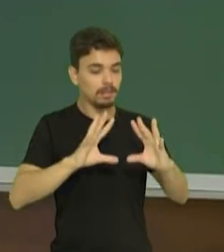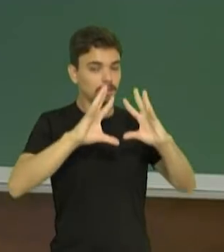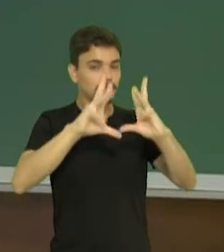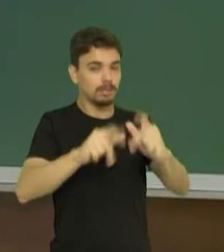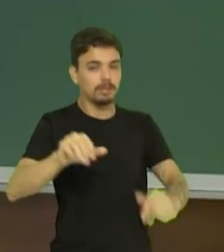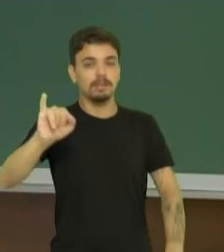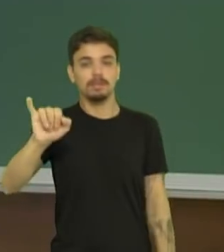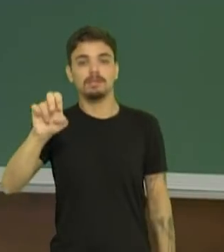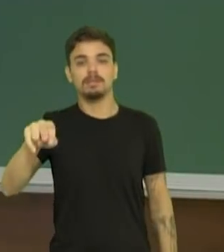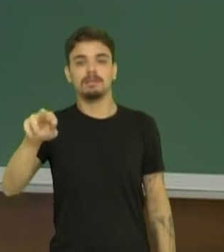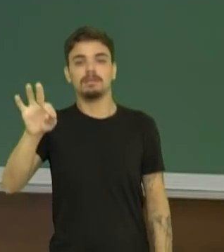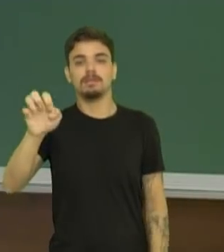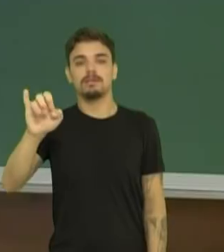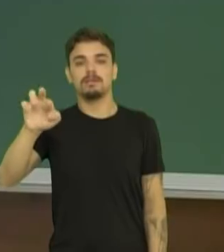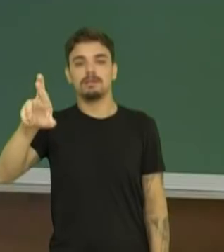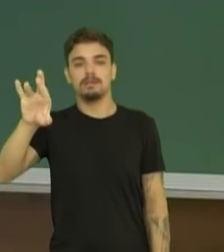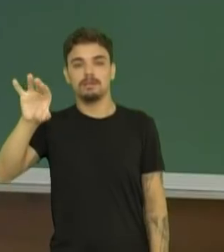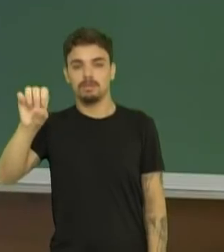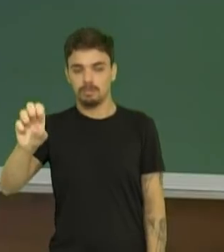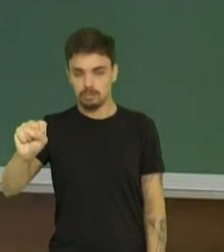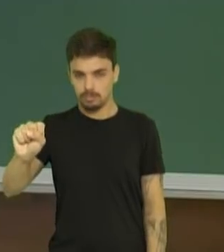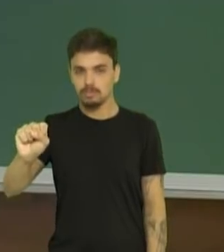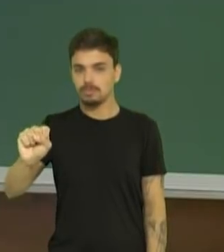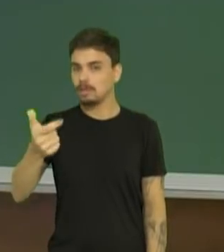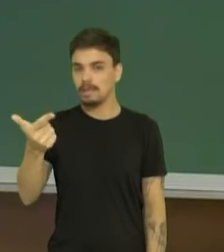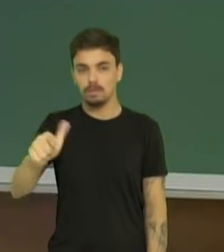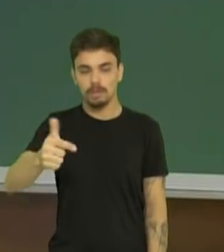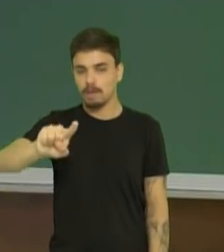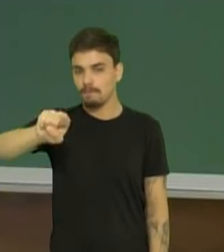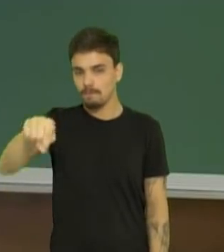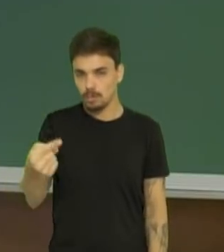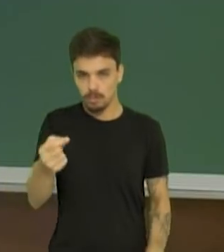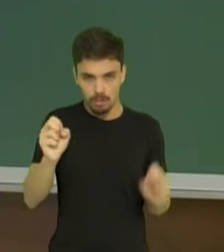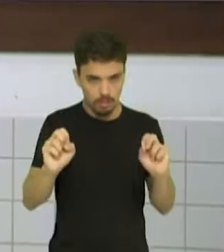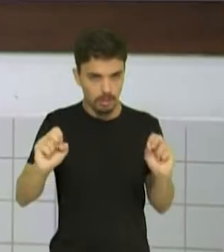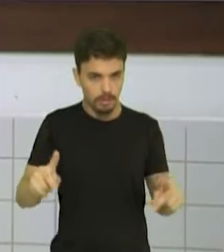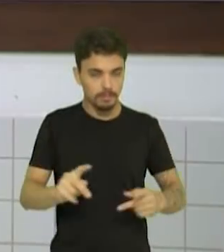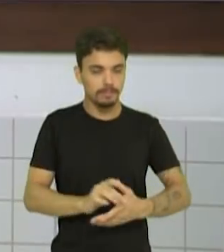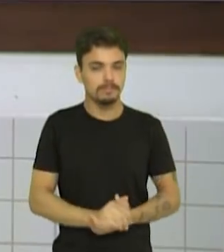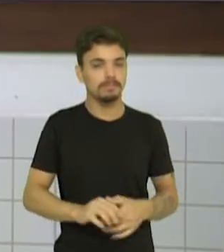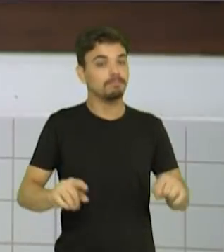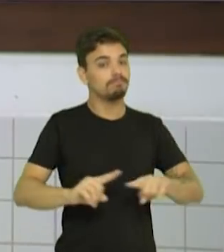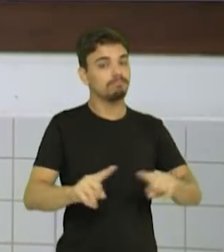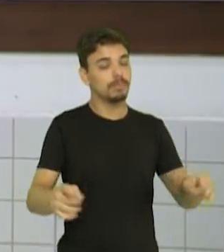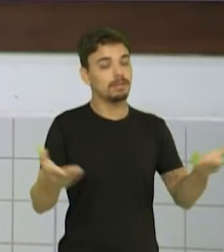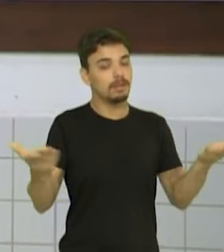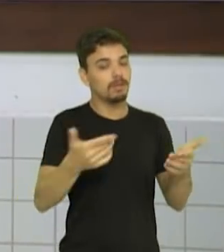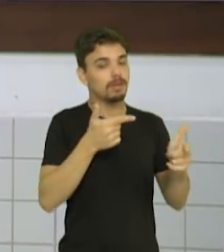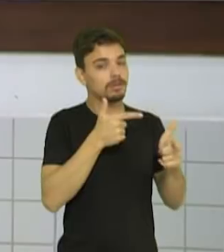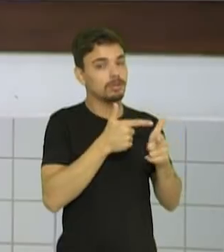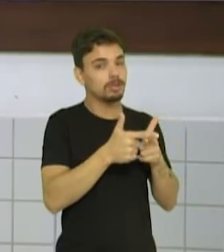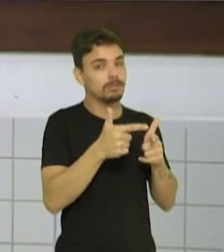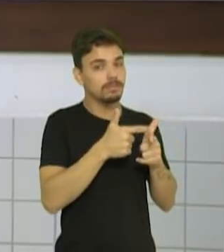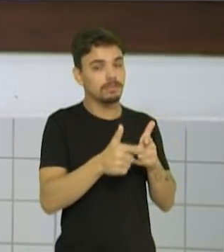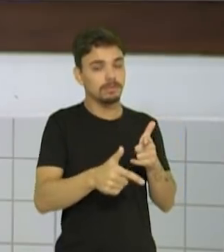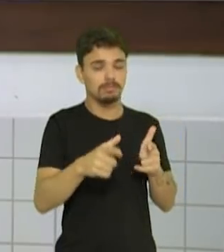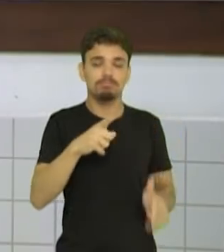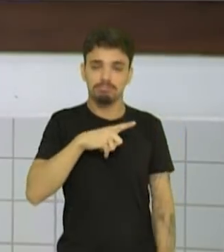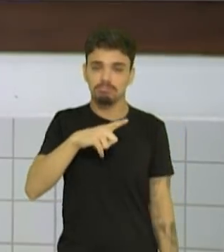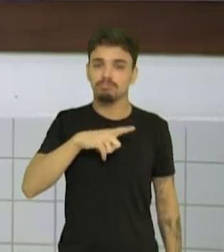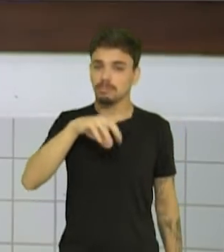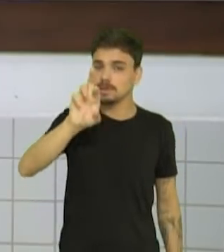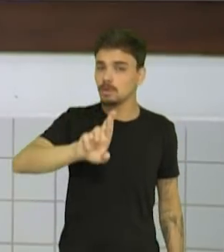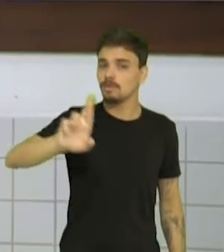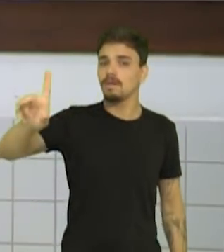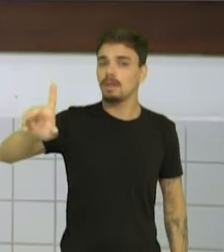os resultados também são números inteiros. No entanto, na divisão, isso fica um pouco